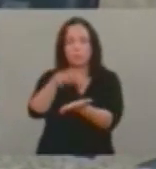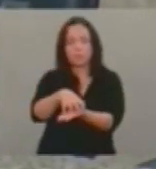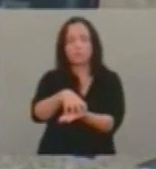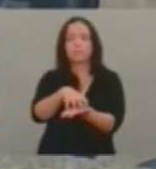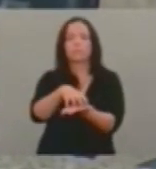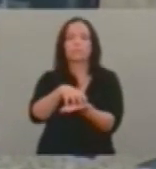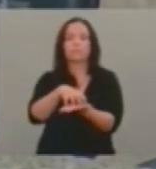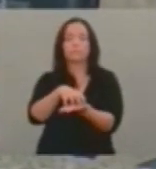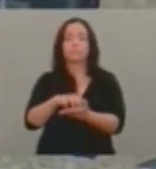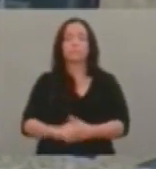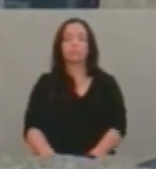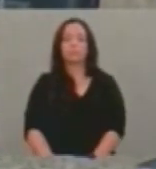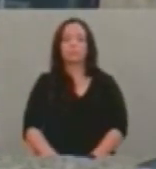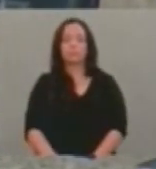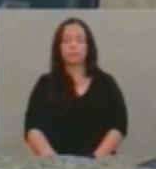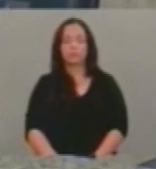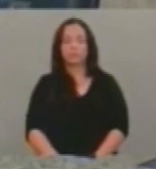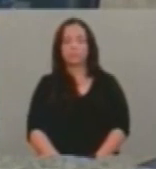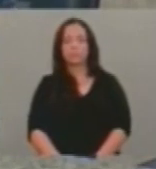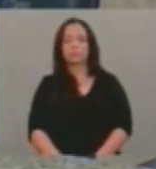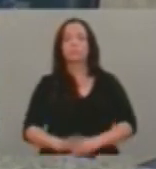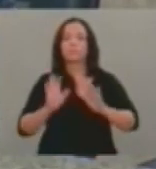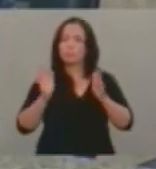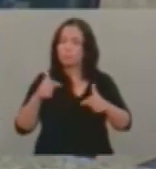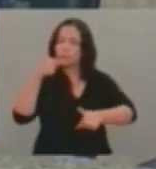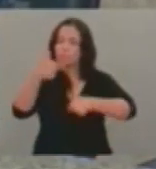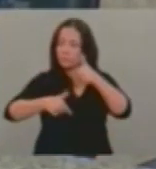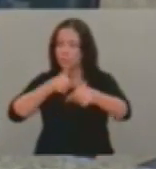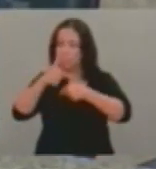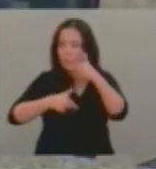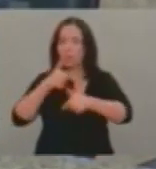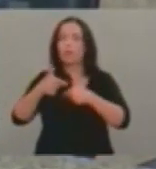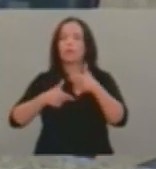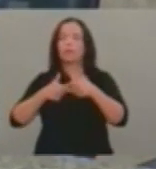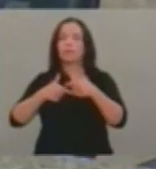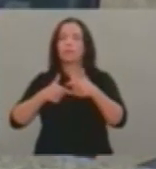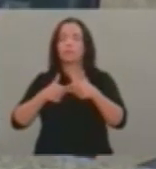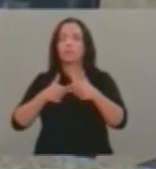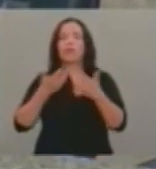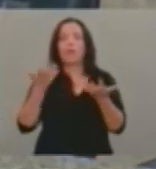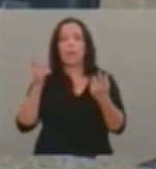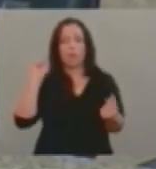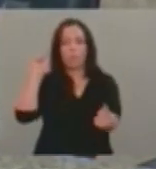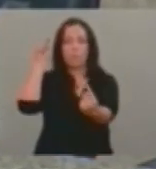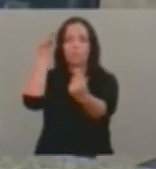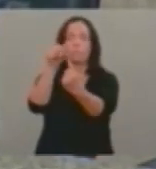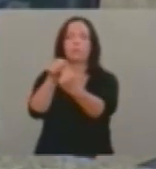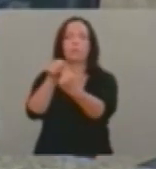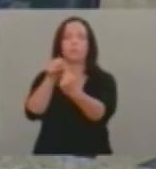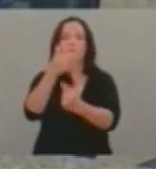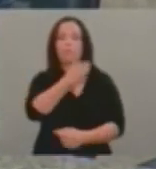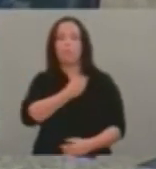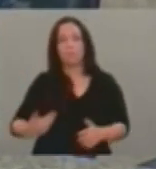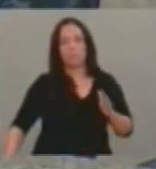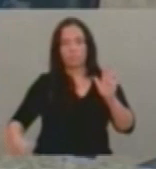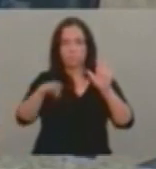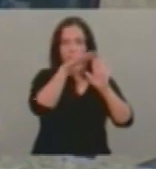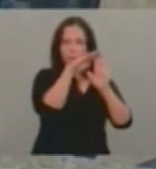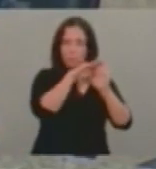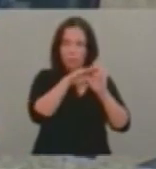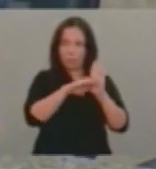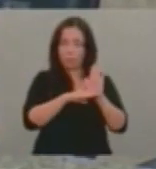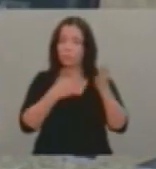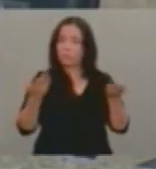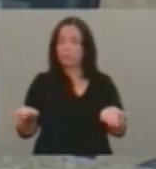que já estão trabalhando para alcançar as metas de governo. Então, eu acho que tanto o